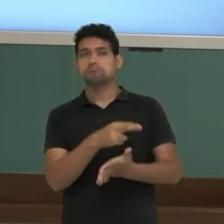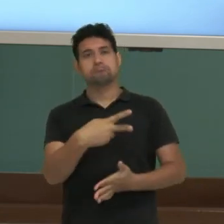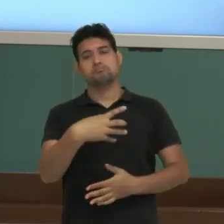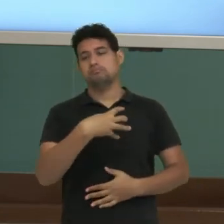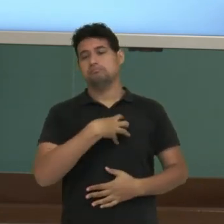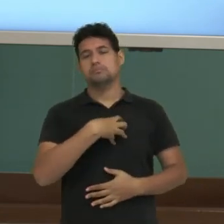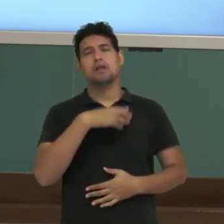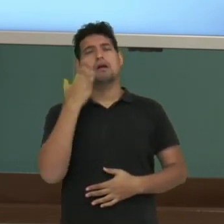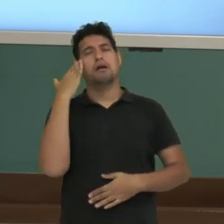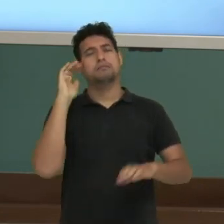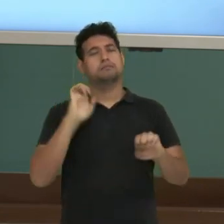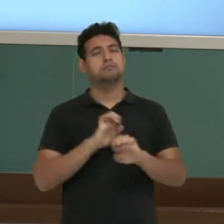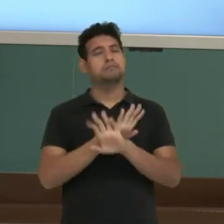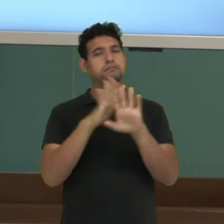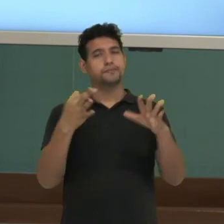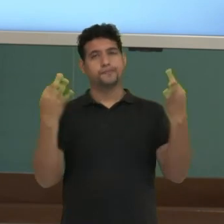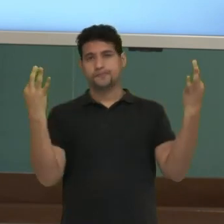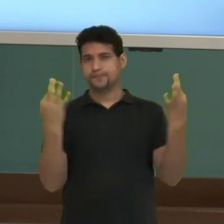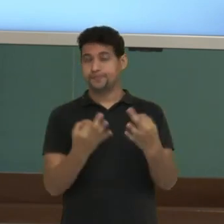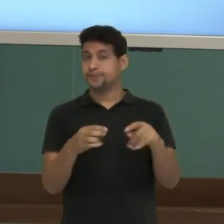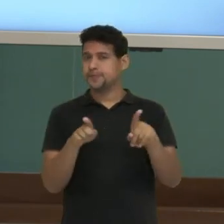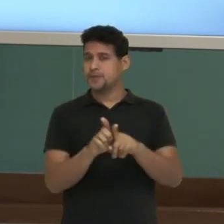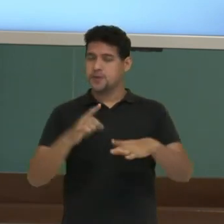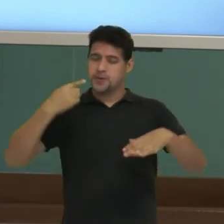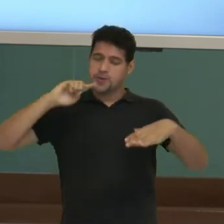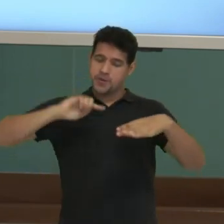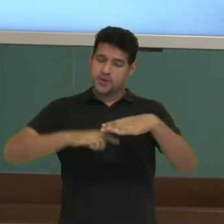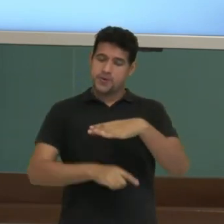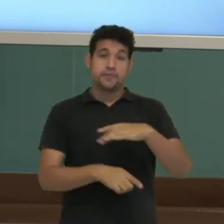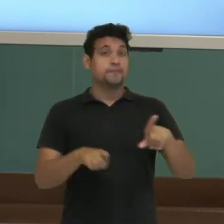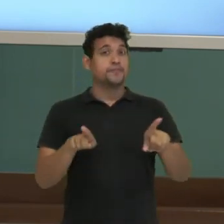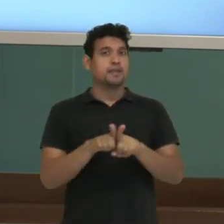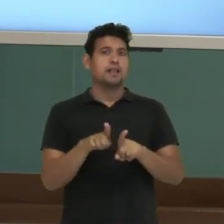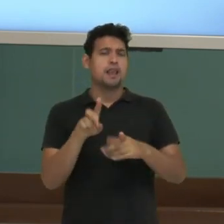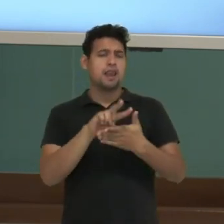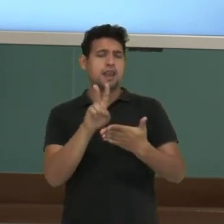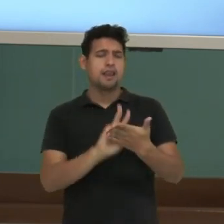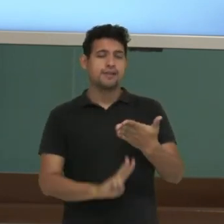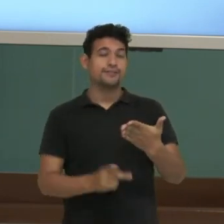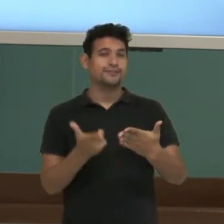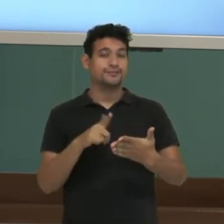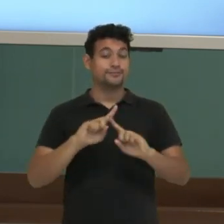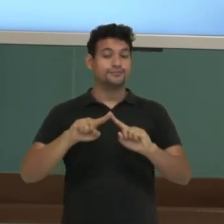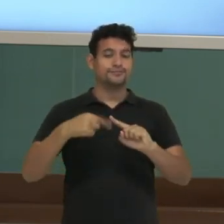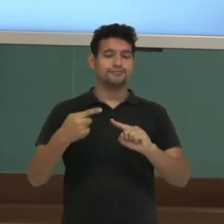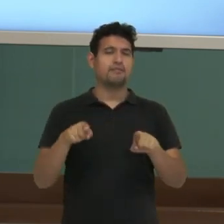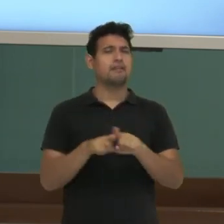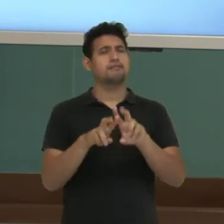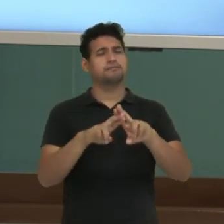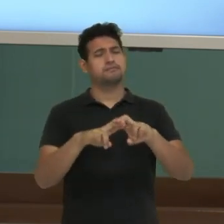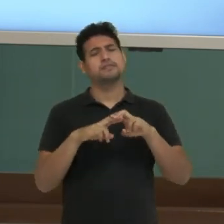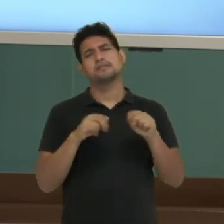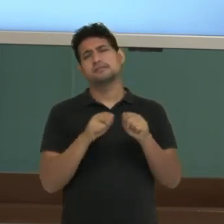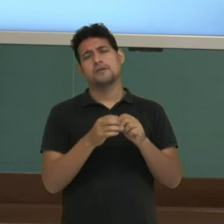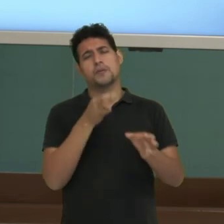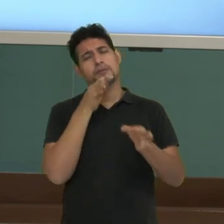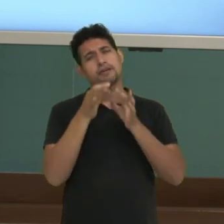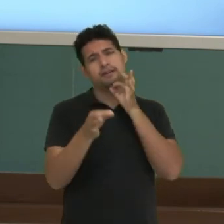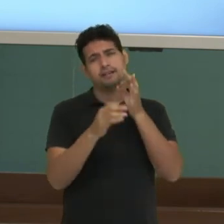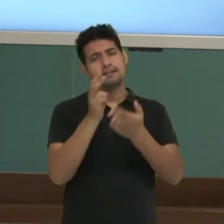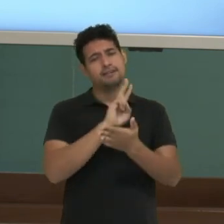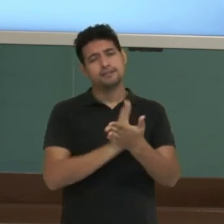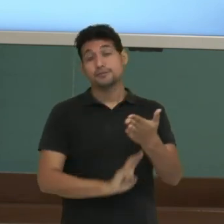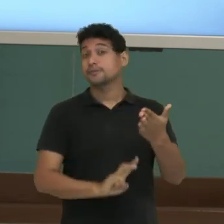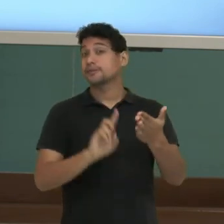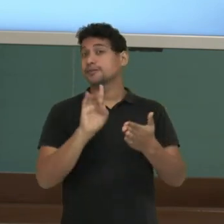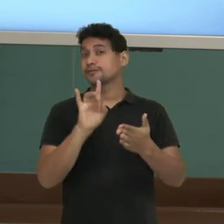vocês consigam ter uma noção, um aprofundamento e uma releitura posterior. É para isso que serve a sugestão de leitura, apenas